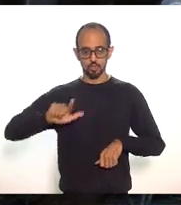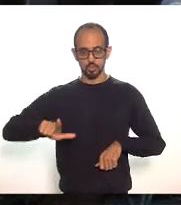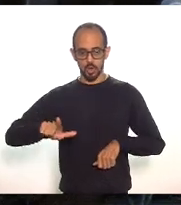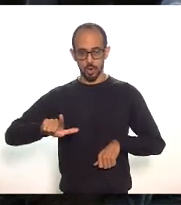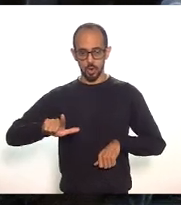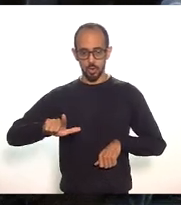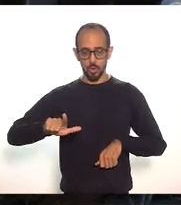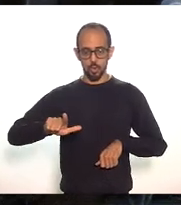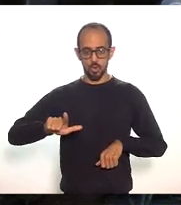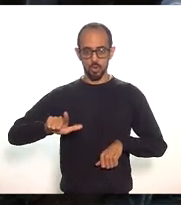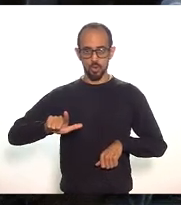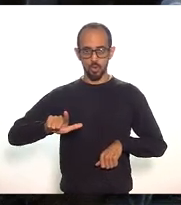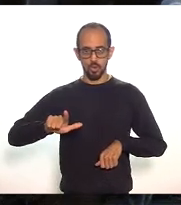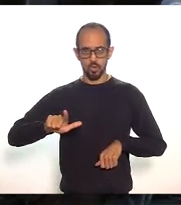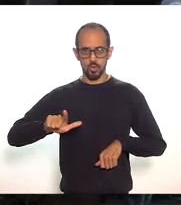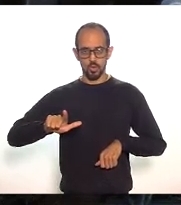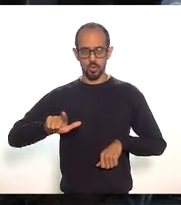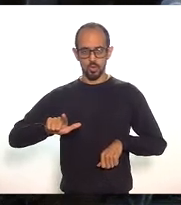emenda 12.